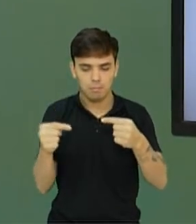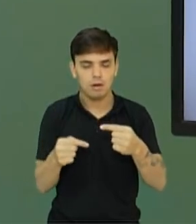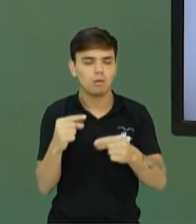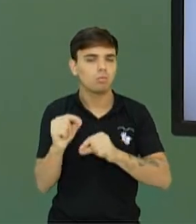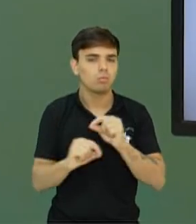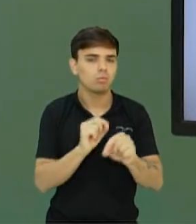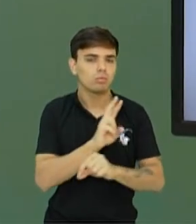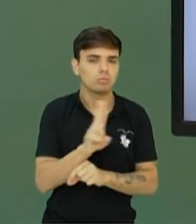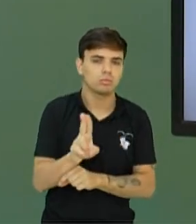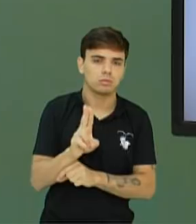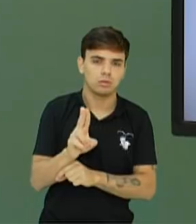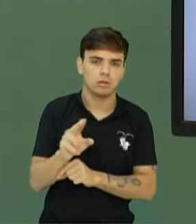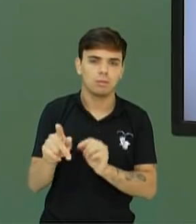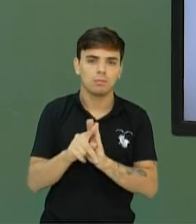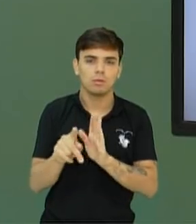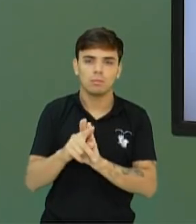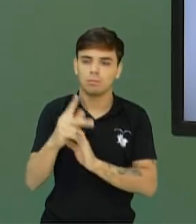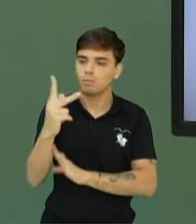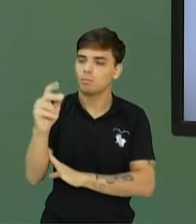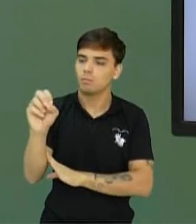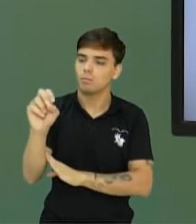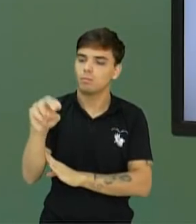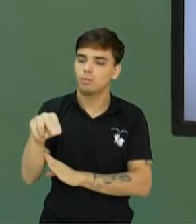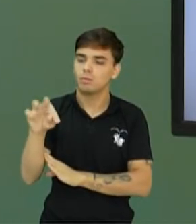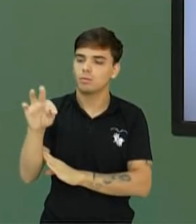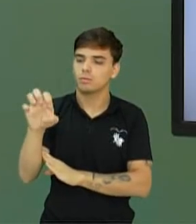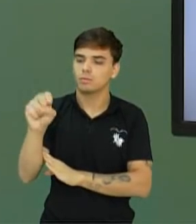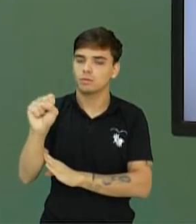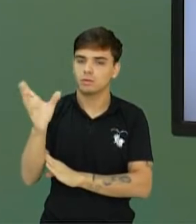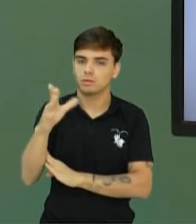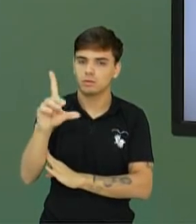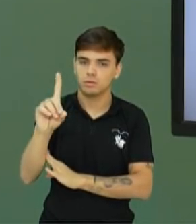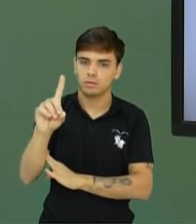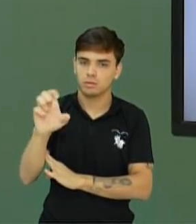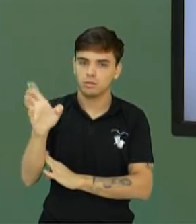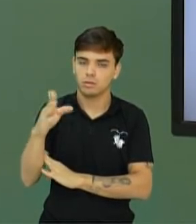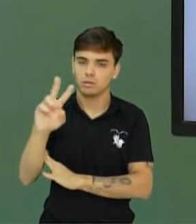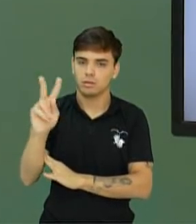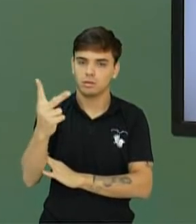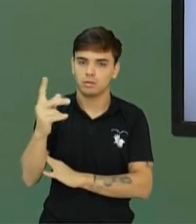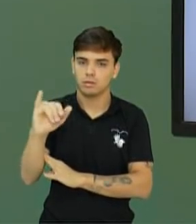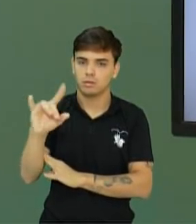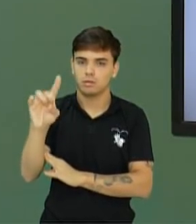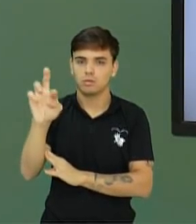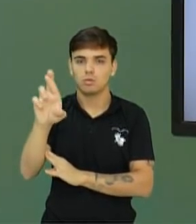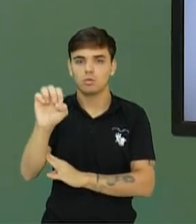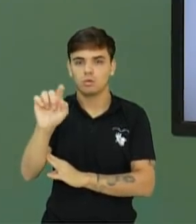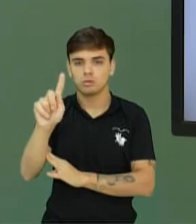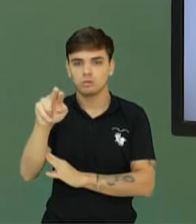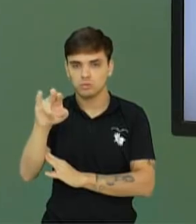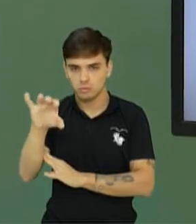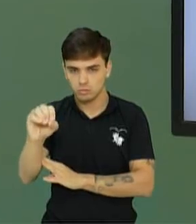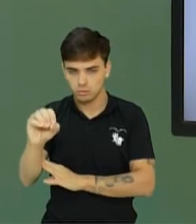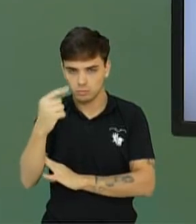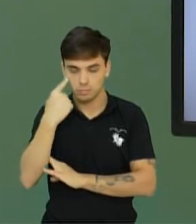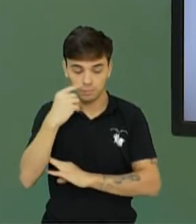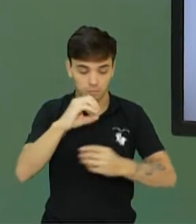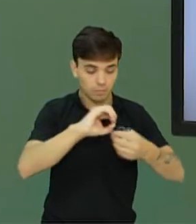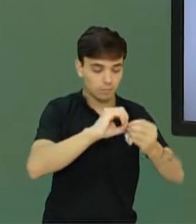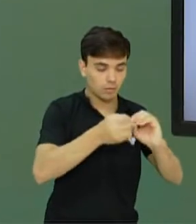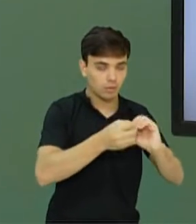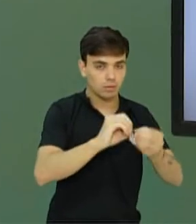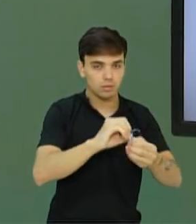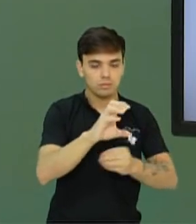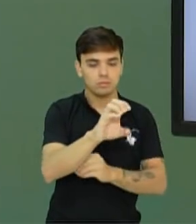traços eu chamo de pontes de hidrogênio, para dizer para vocês assim, ó, entre as moléculas citosina e